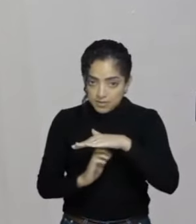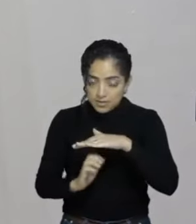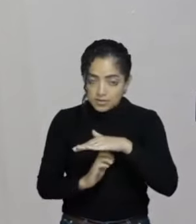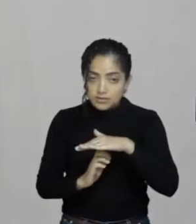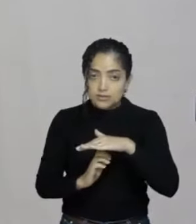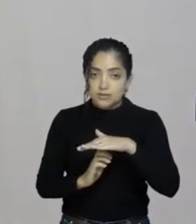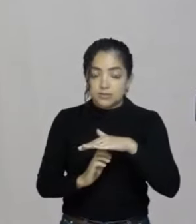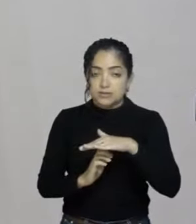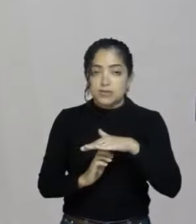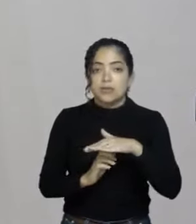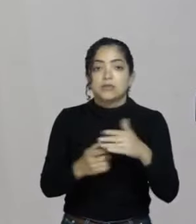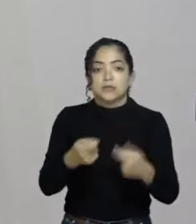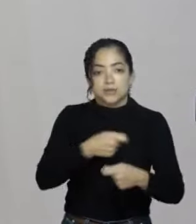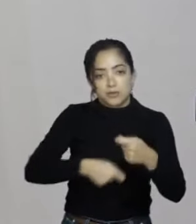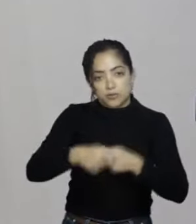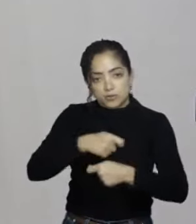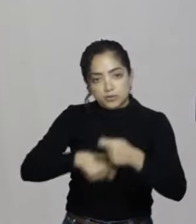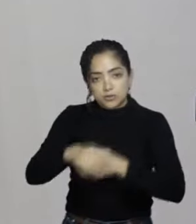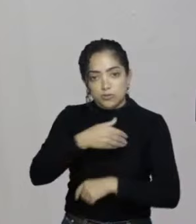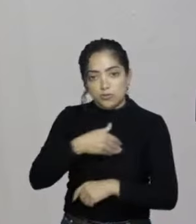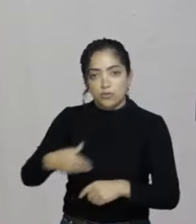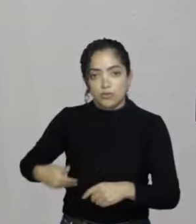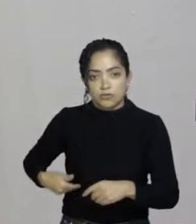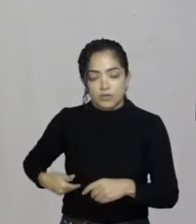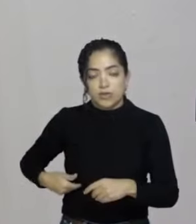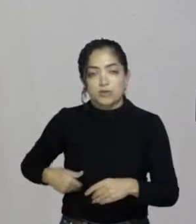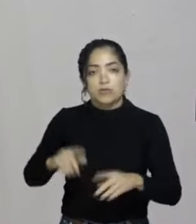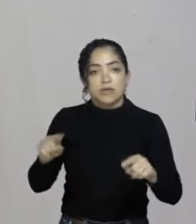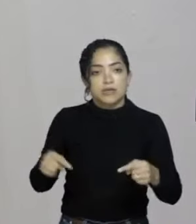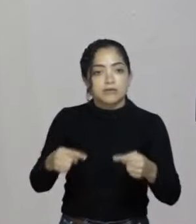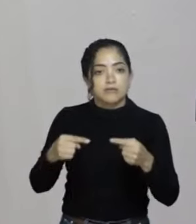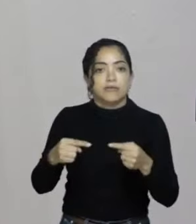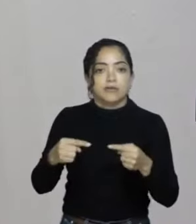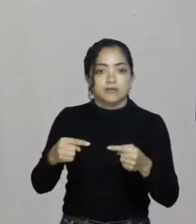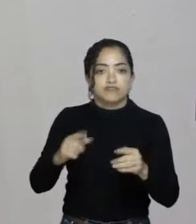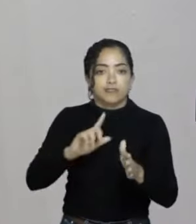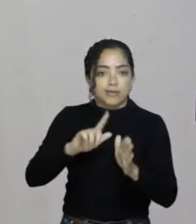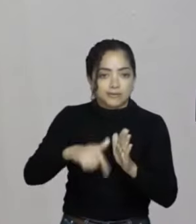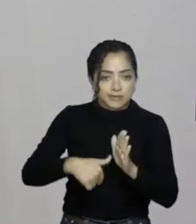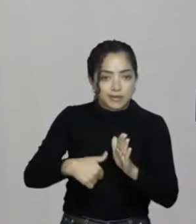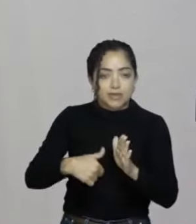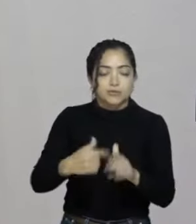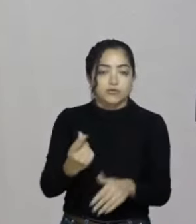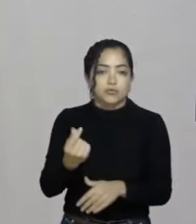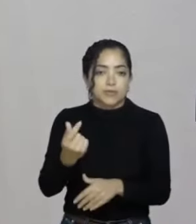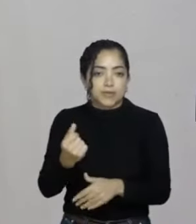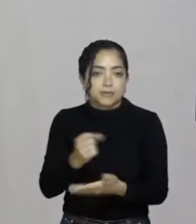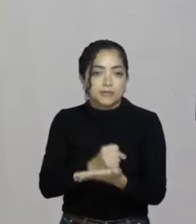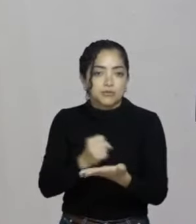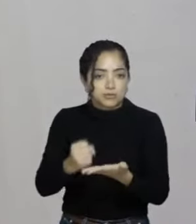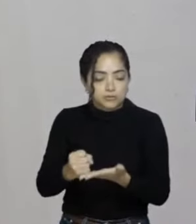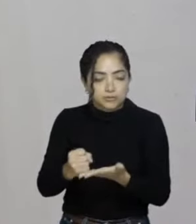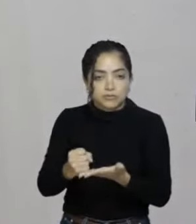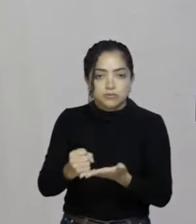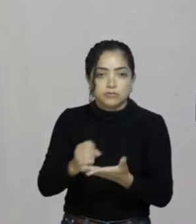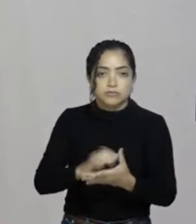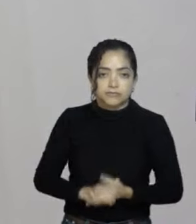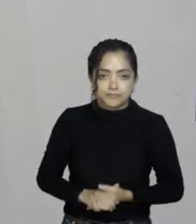com o governo sempre enfrentam atraso no pagamento dos contratos Isso é meio padrão